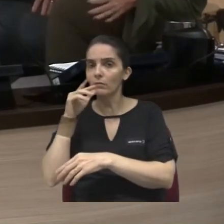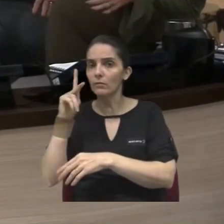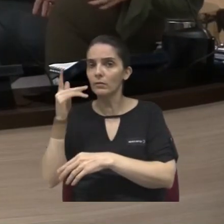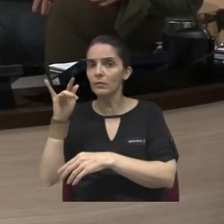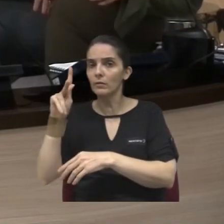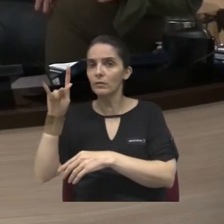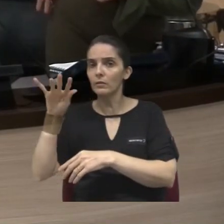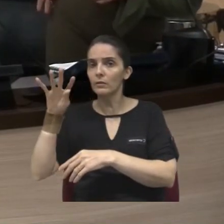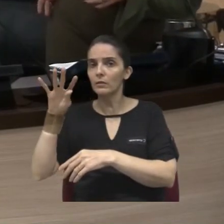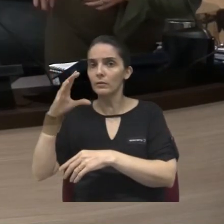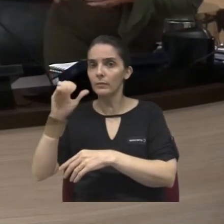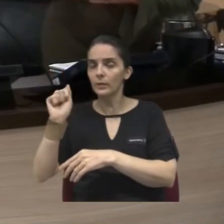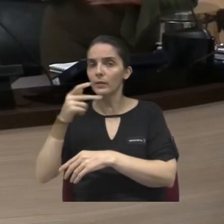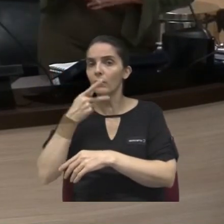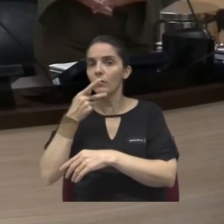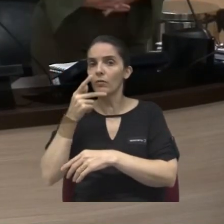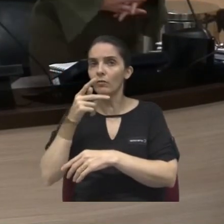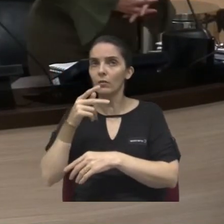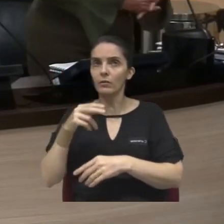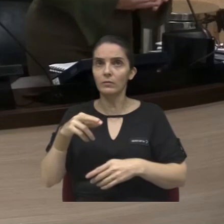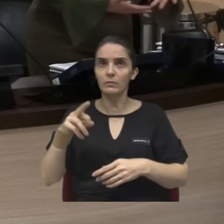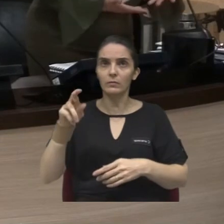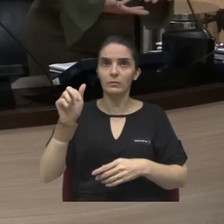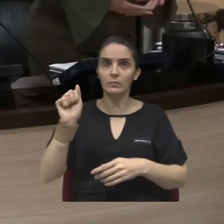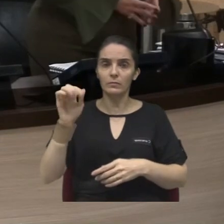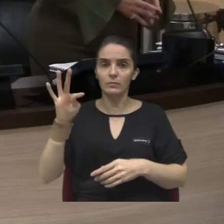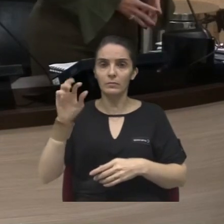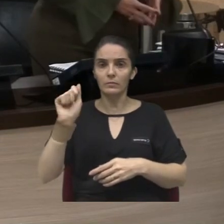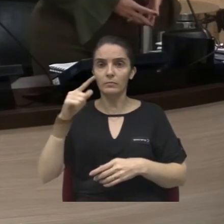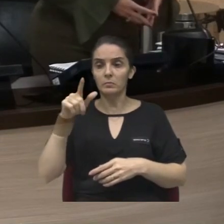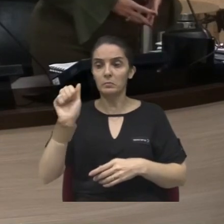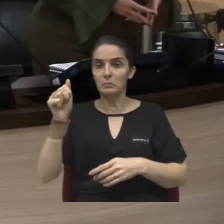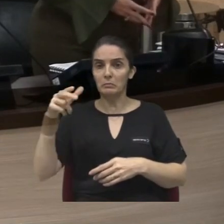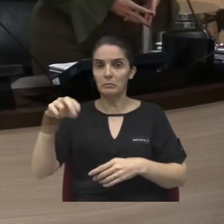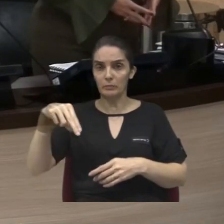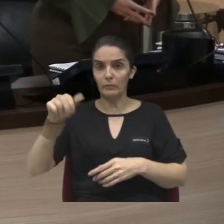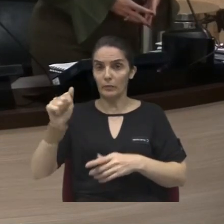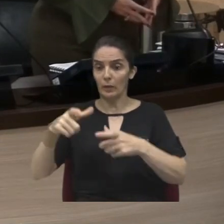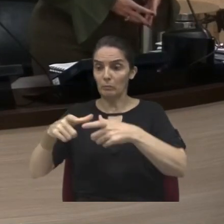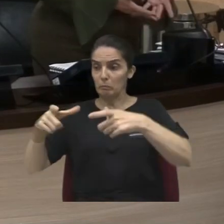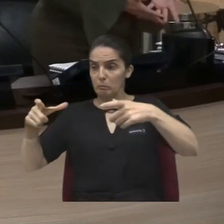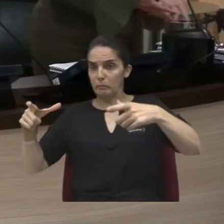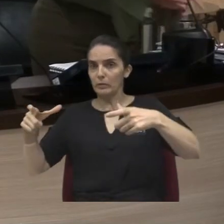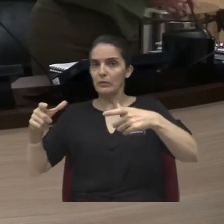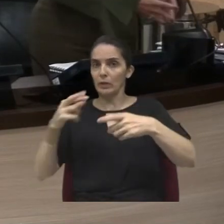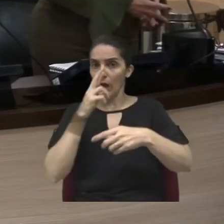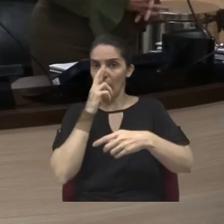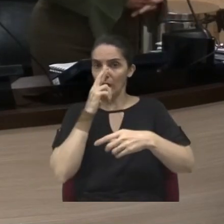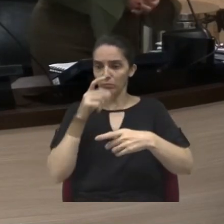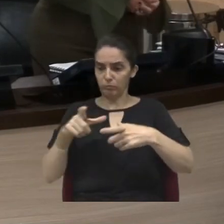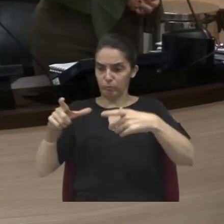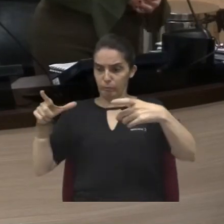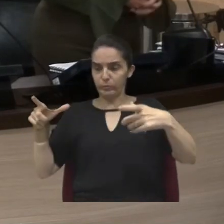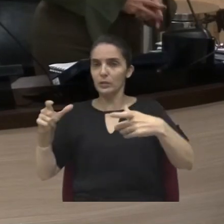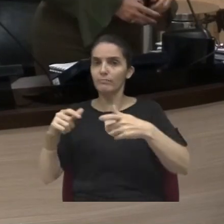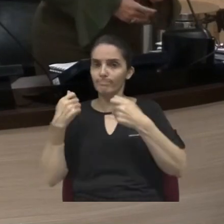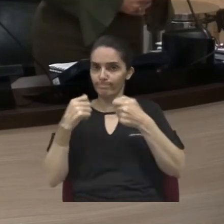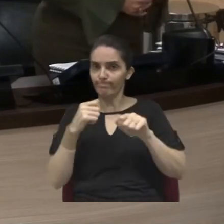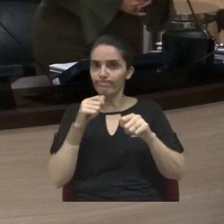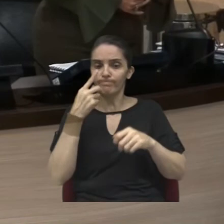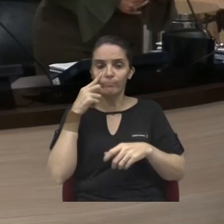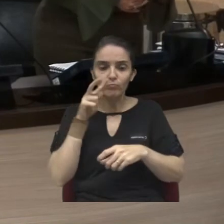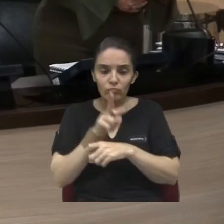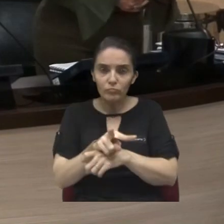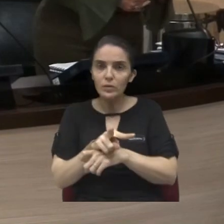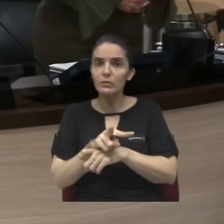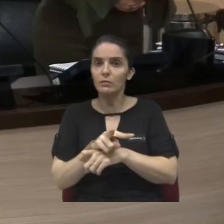de que tamanho, vereador? Desse tamanho. É necessário que a vigilância veja também